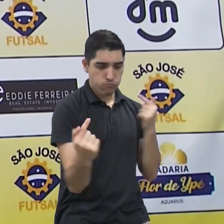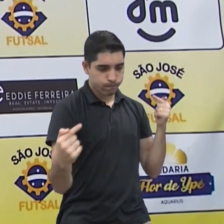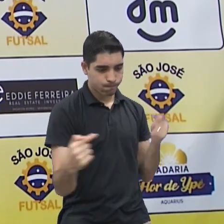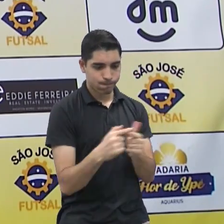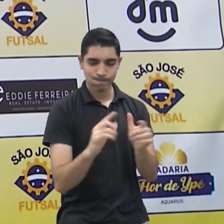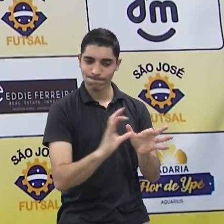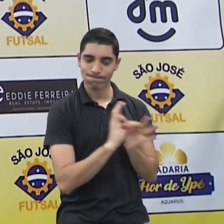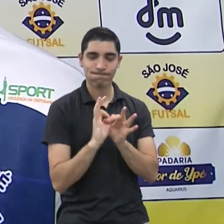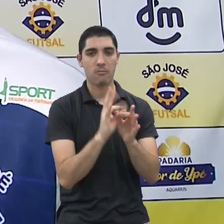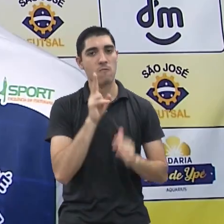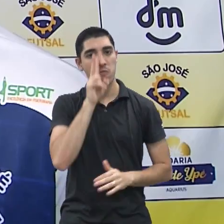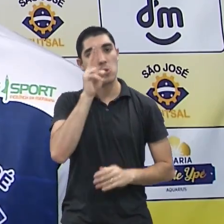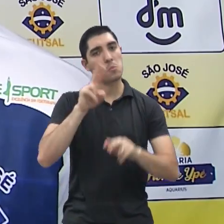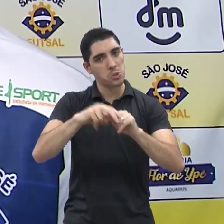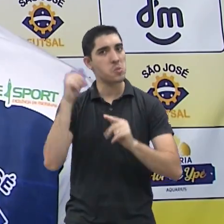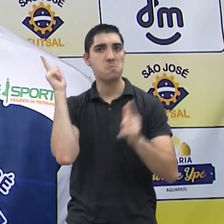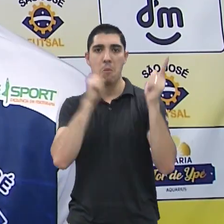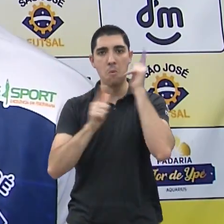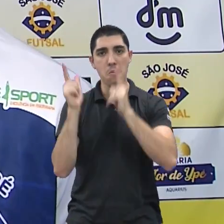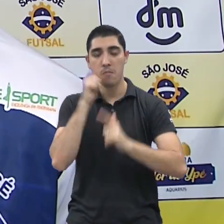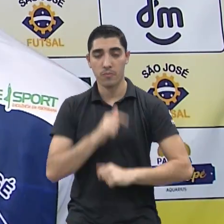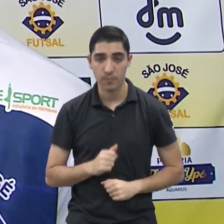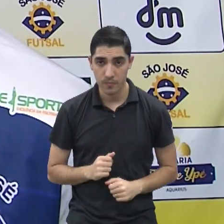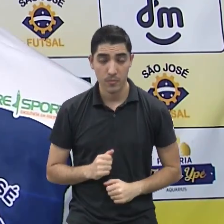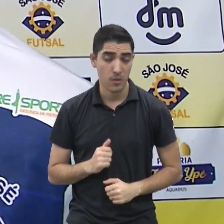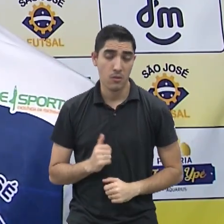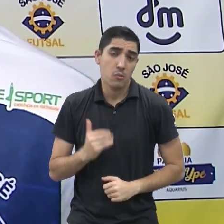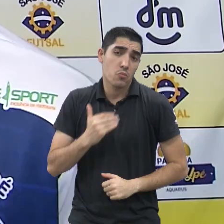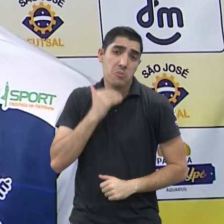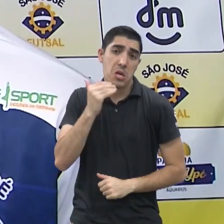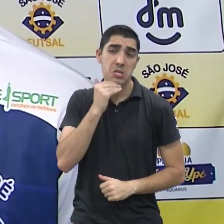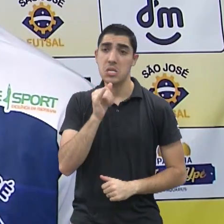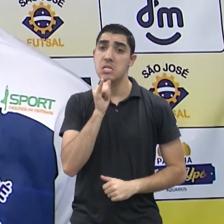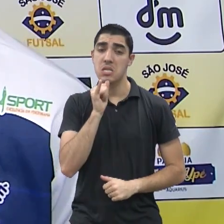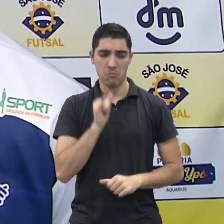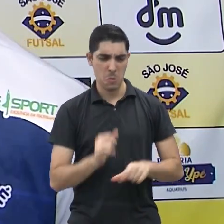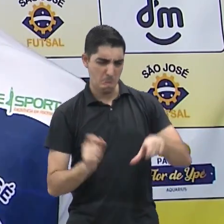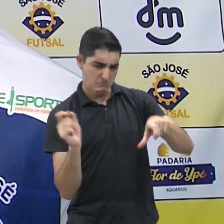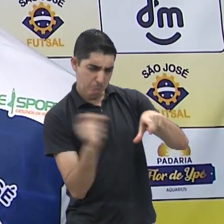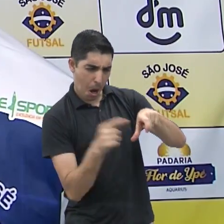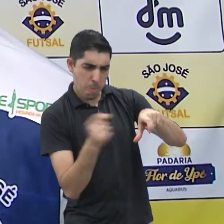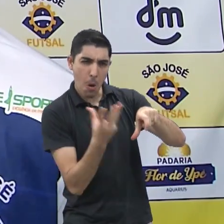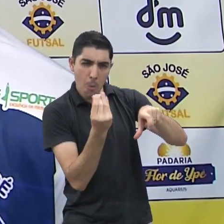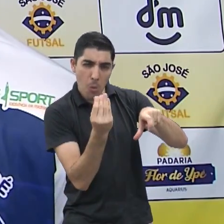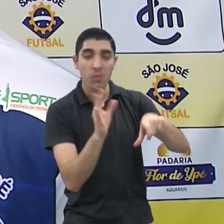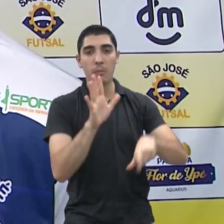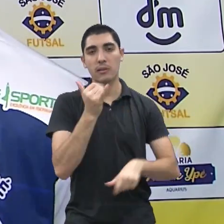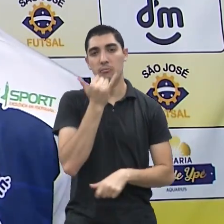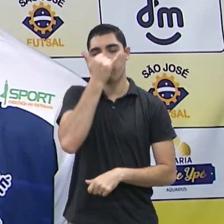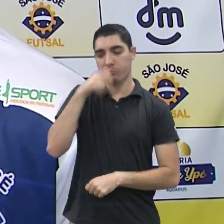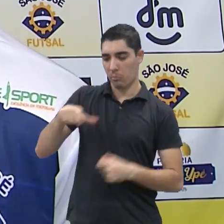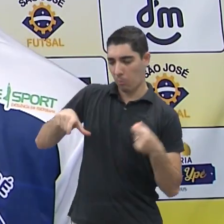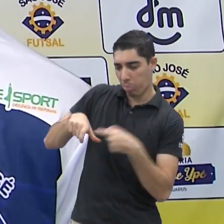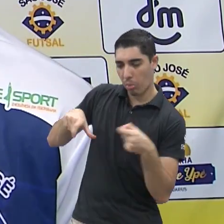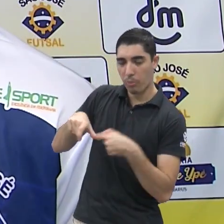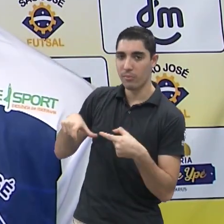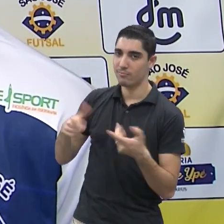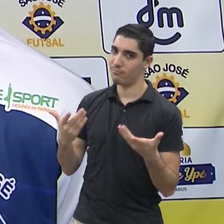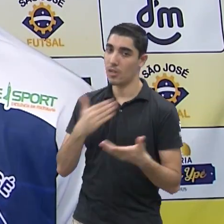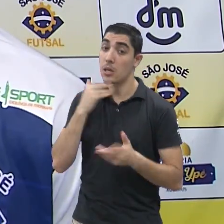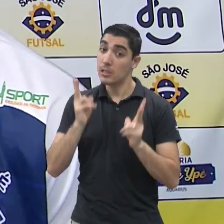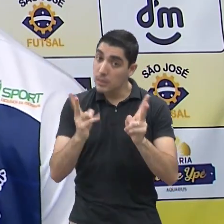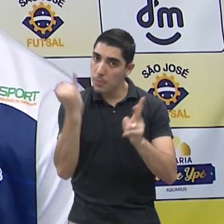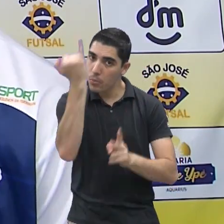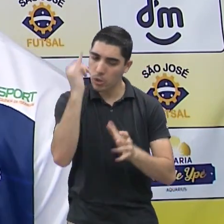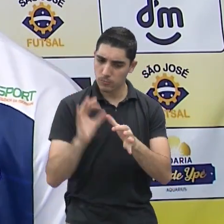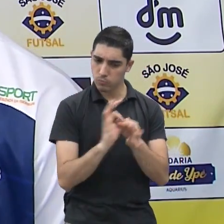isso que os resultados estão aparecendo. Não adianta nada a gente fazer muitos gols e tomar muitos gols, o importante é a gente ter a harmonia positiva, fazer mais do que tomar.